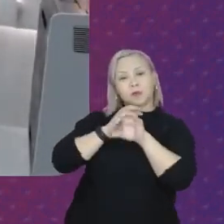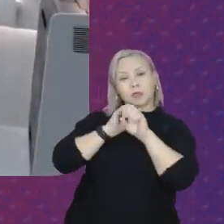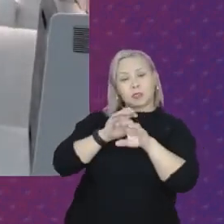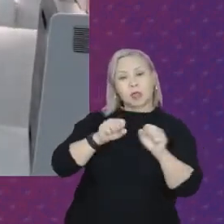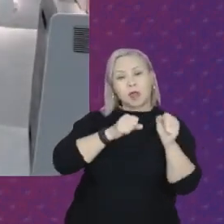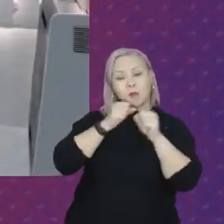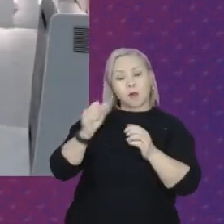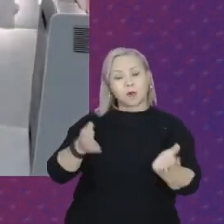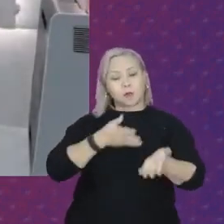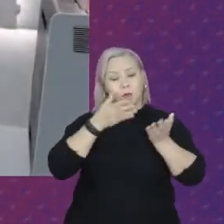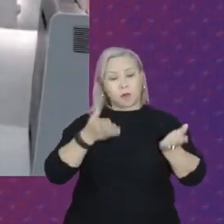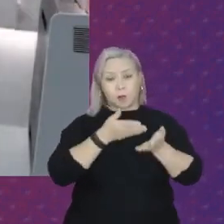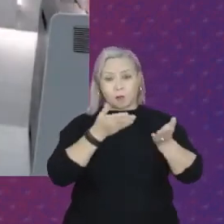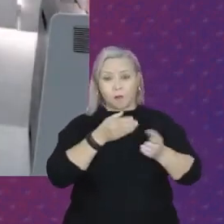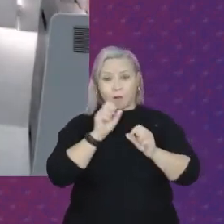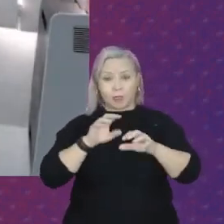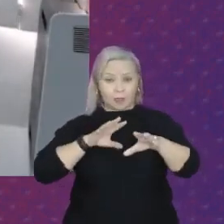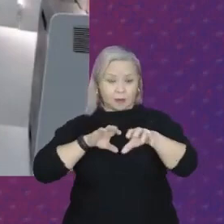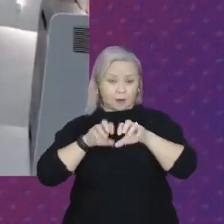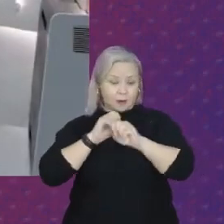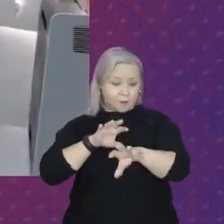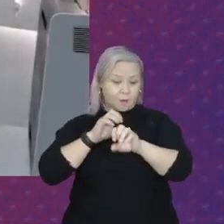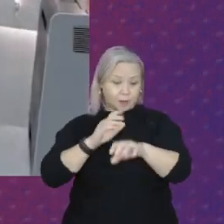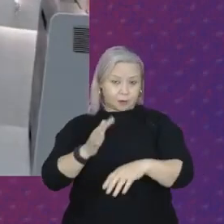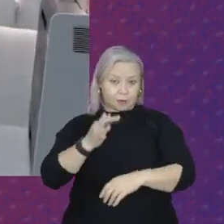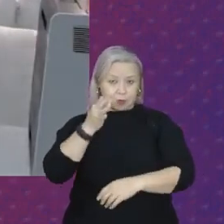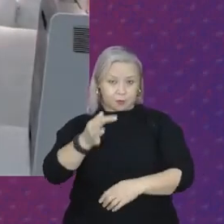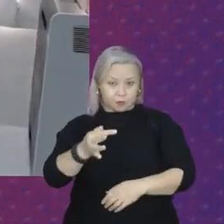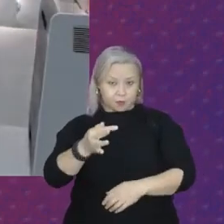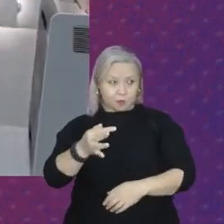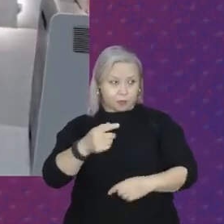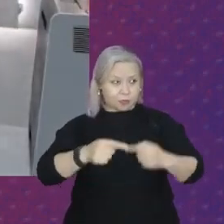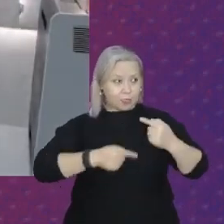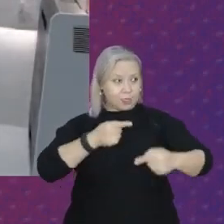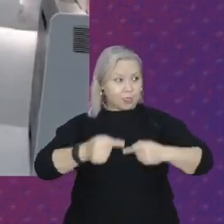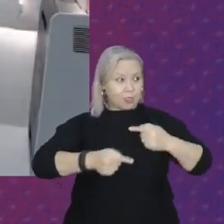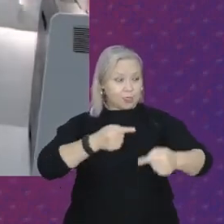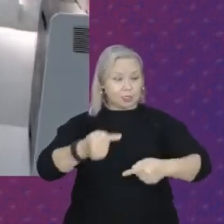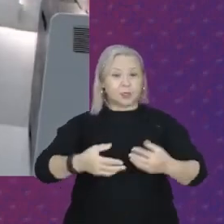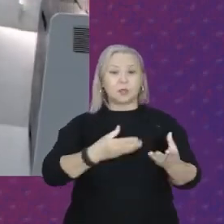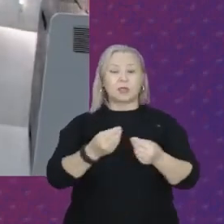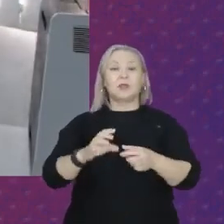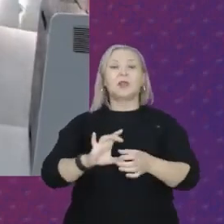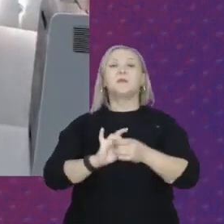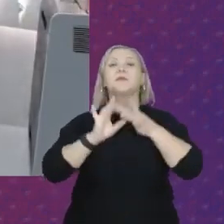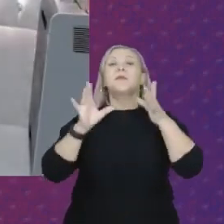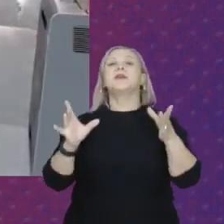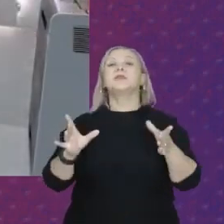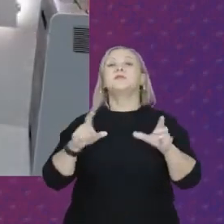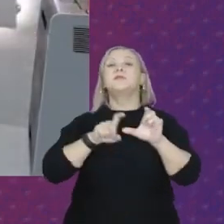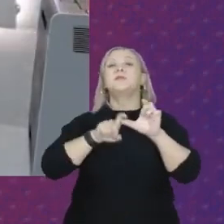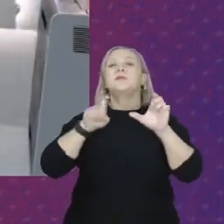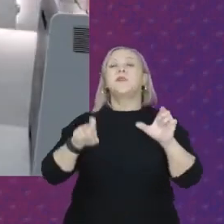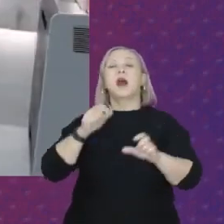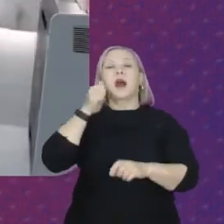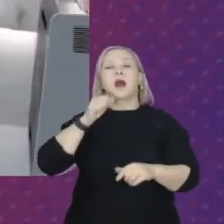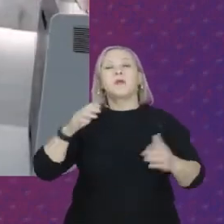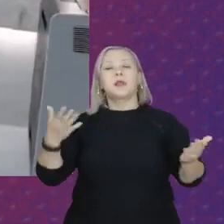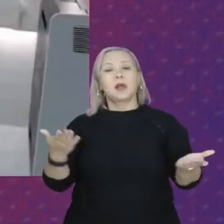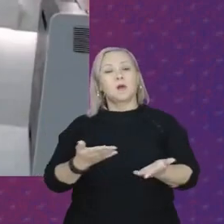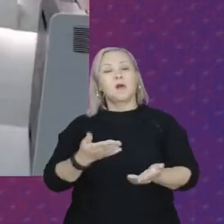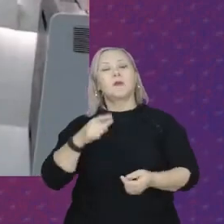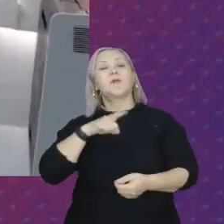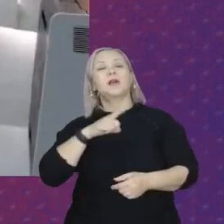podem promover, tanto na formação das futuras gerações, quanto emancipar a mulher do agora, né, para que